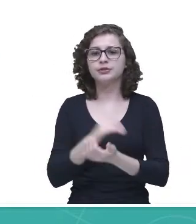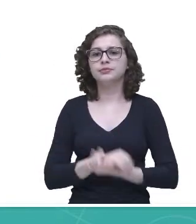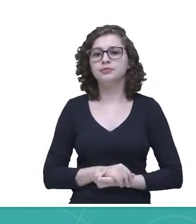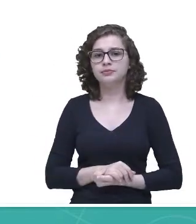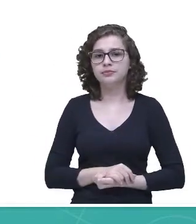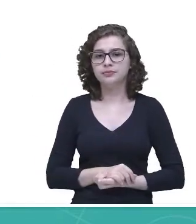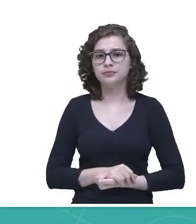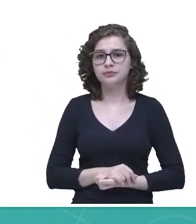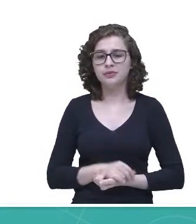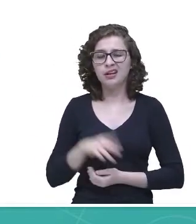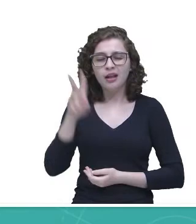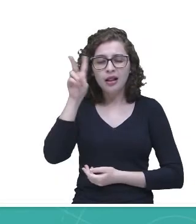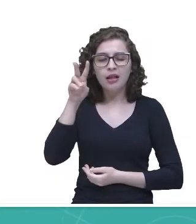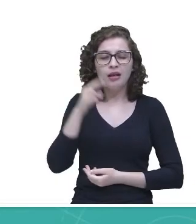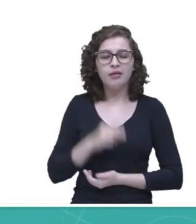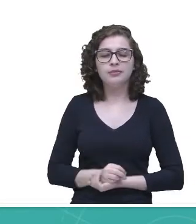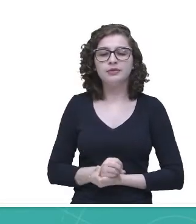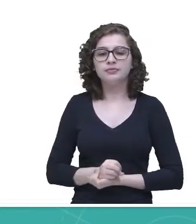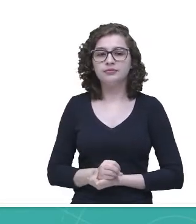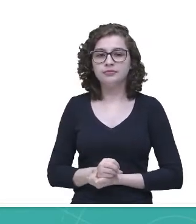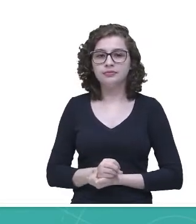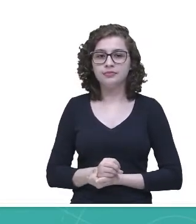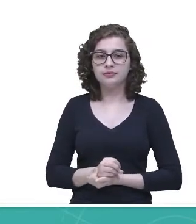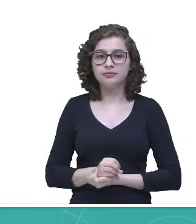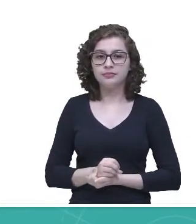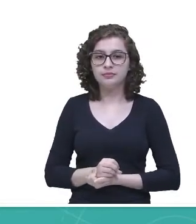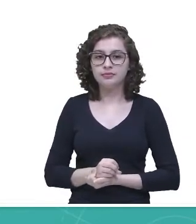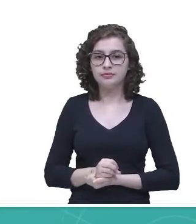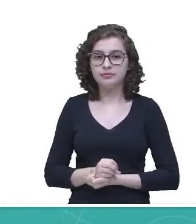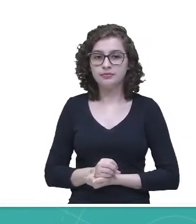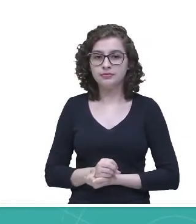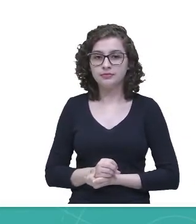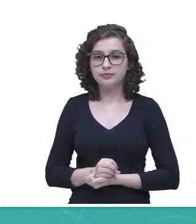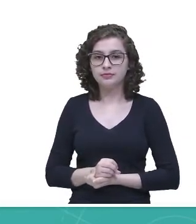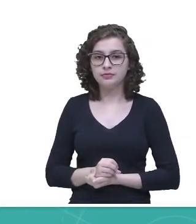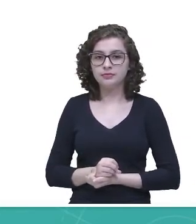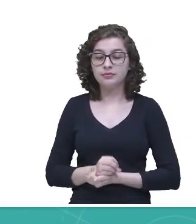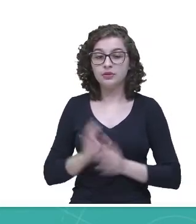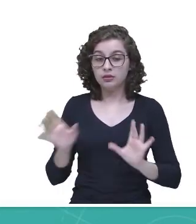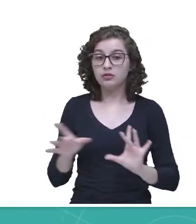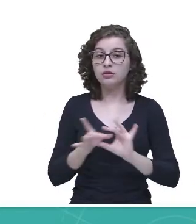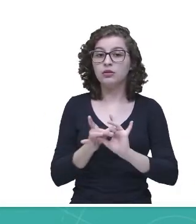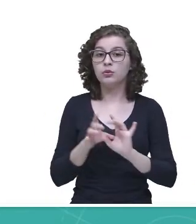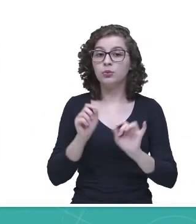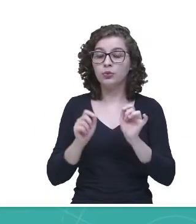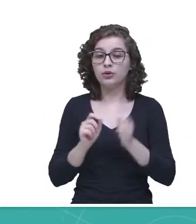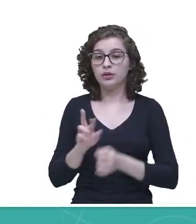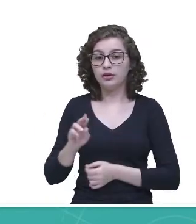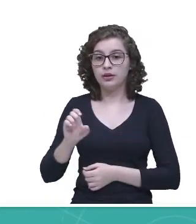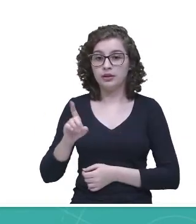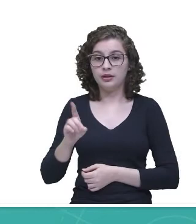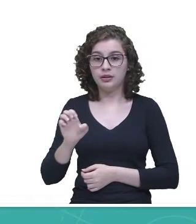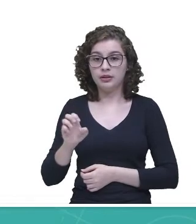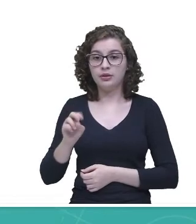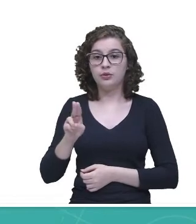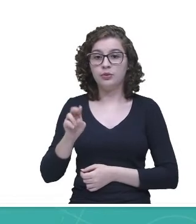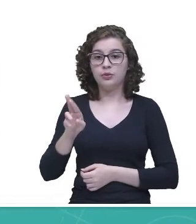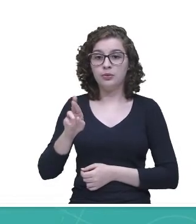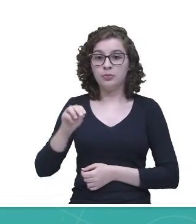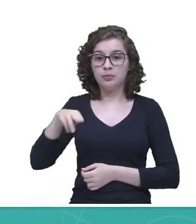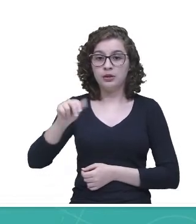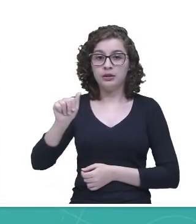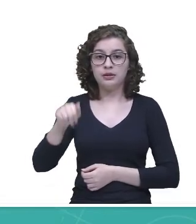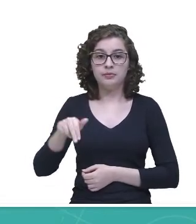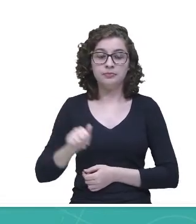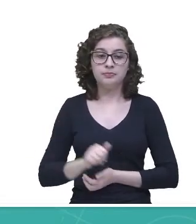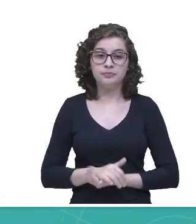de rede urbana, né, na questão de número 13. Então, isso daí seria ligado à rede urbana. E na letra D, a gente